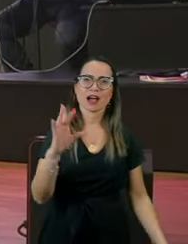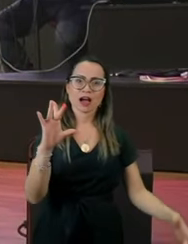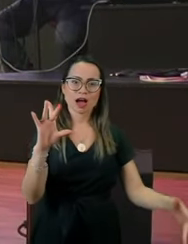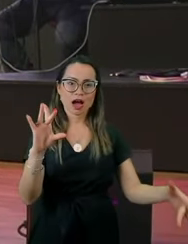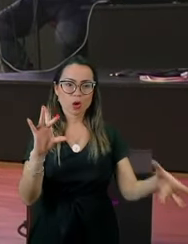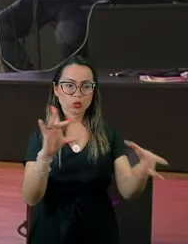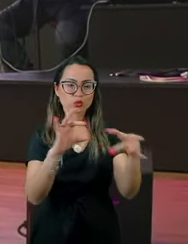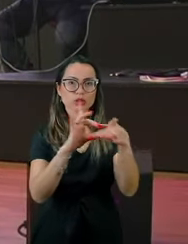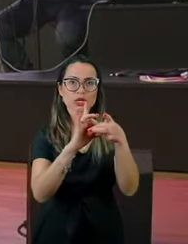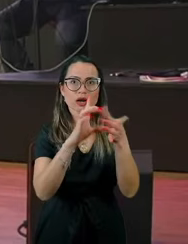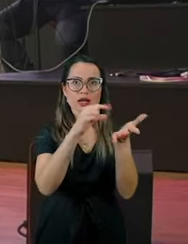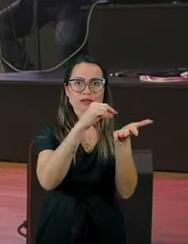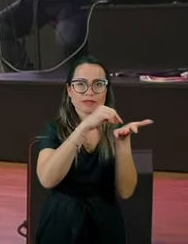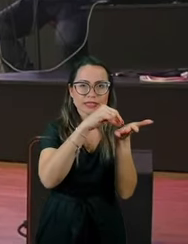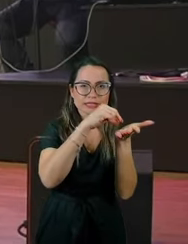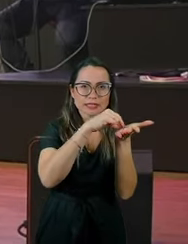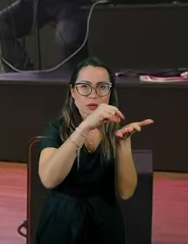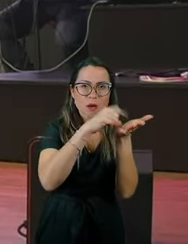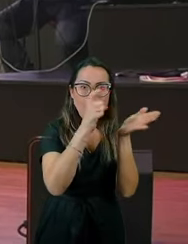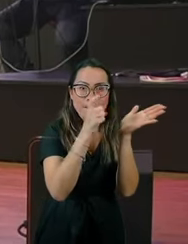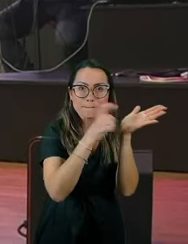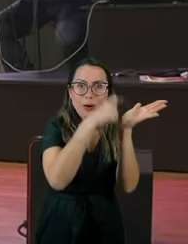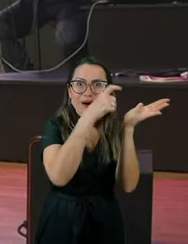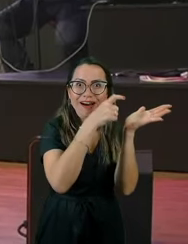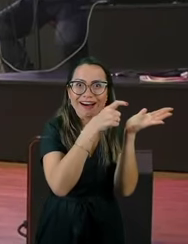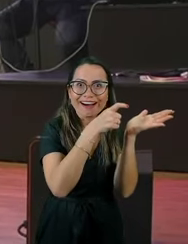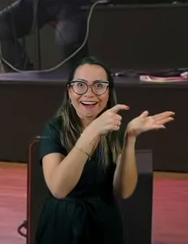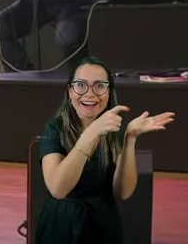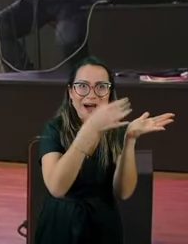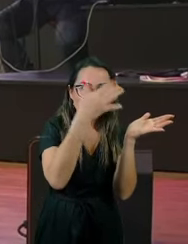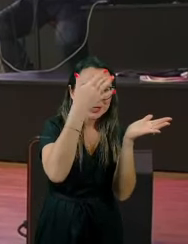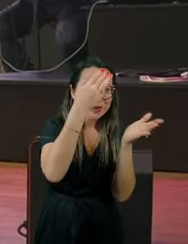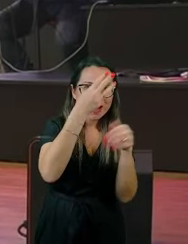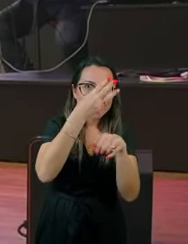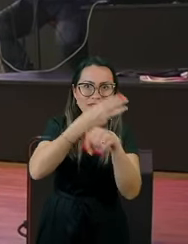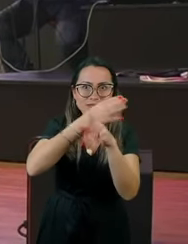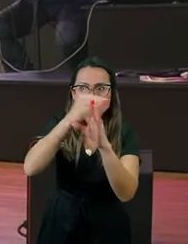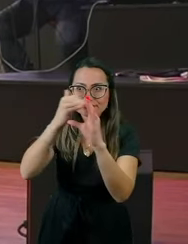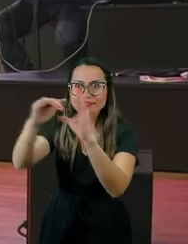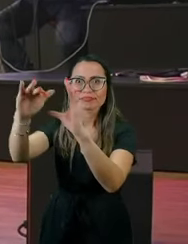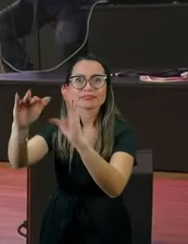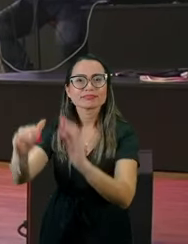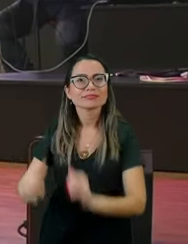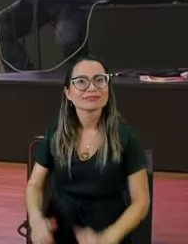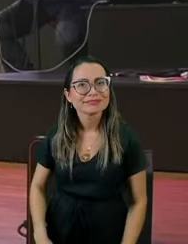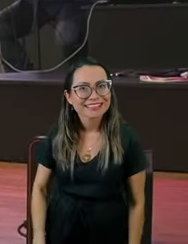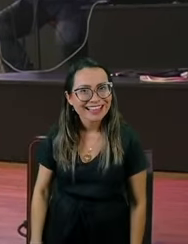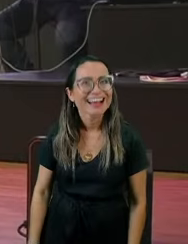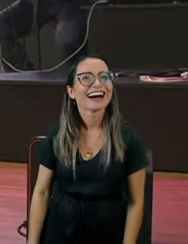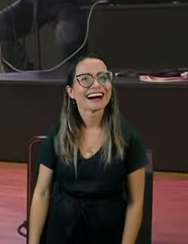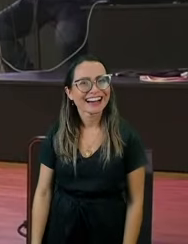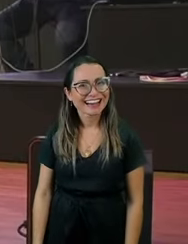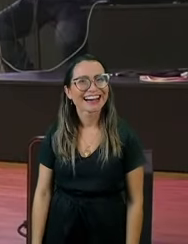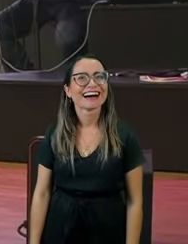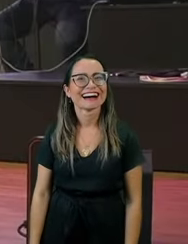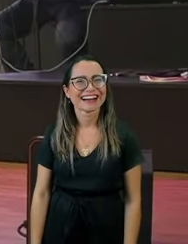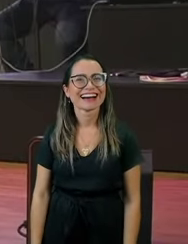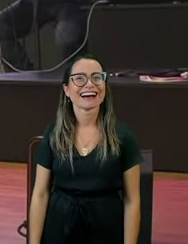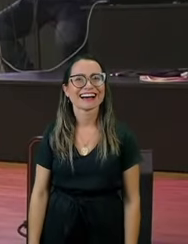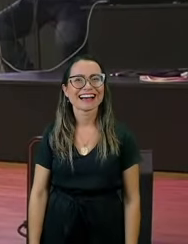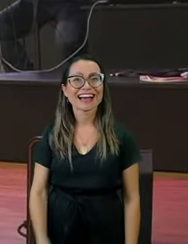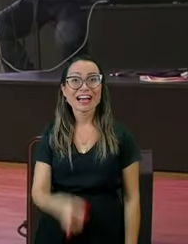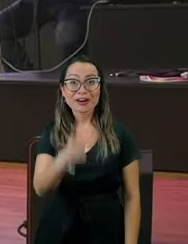que Deus te deu semana passada, ela manda no WhatsApp para você. vocês estão conectadas